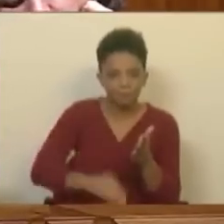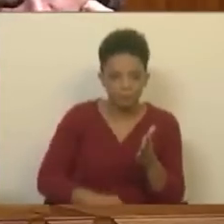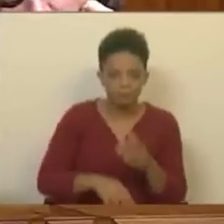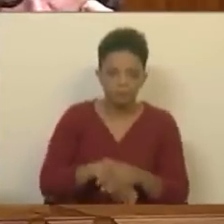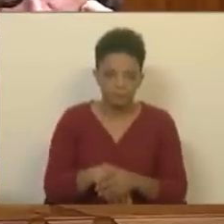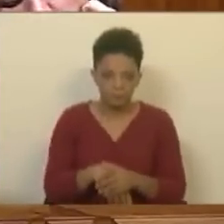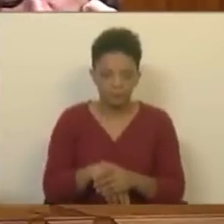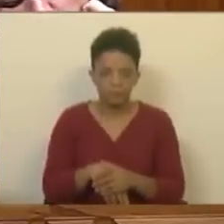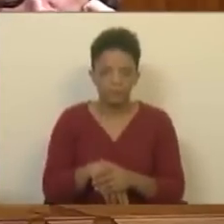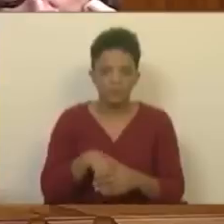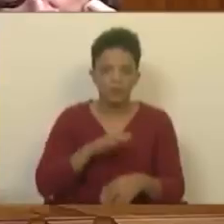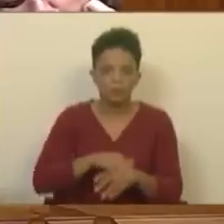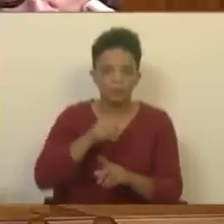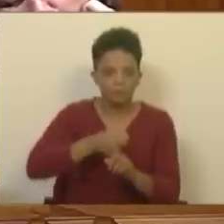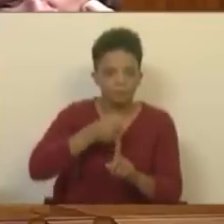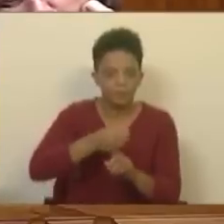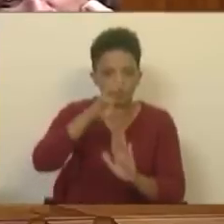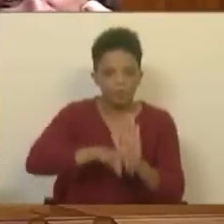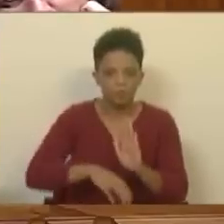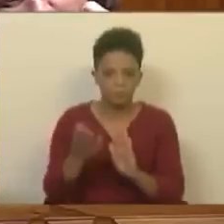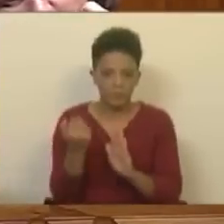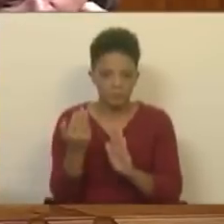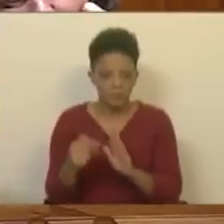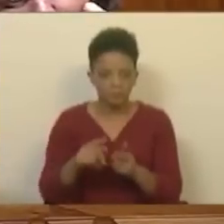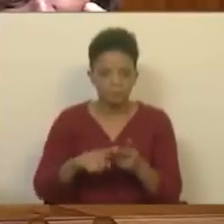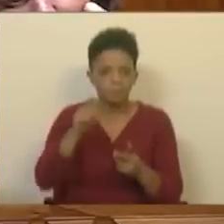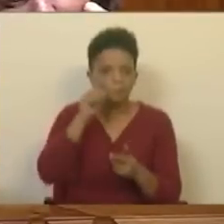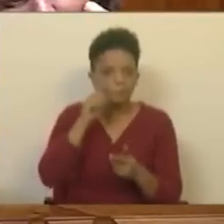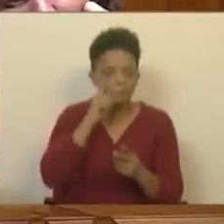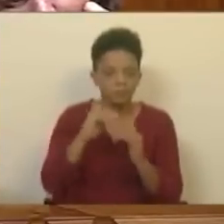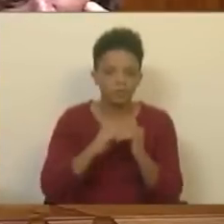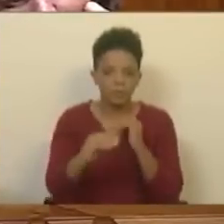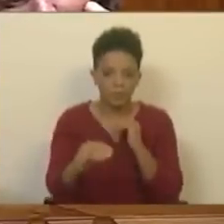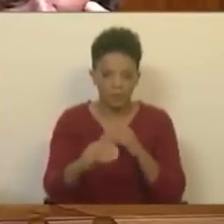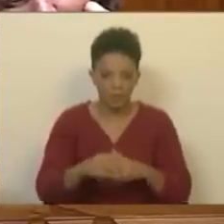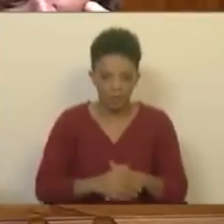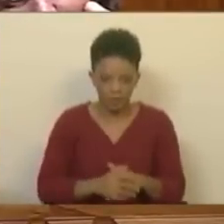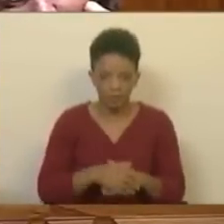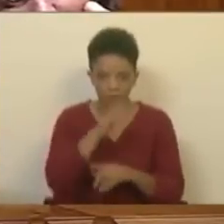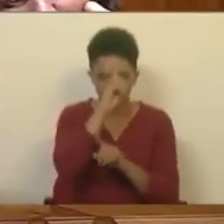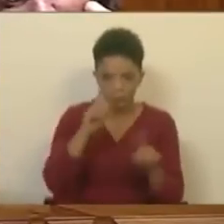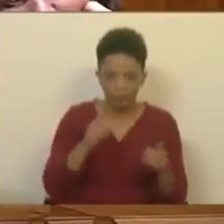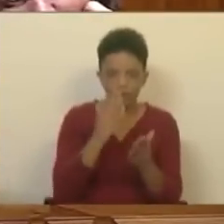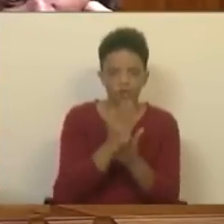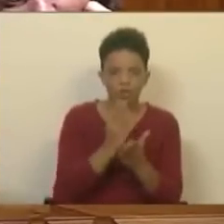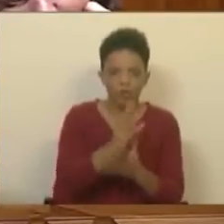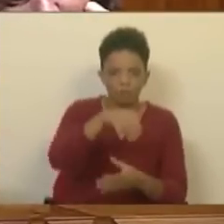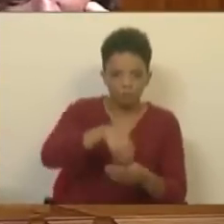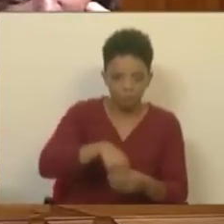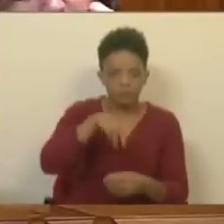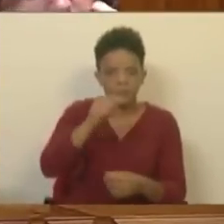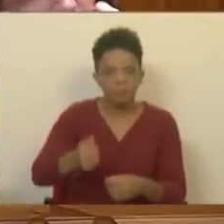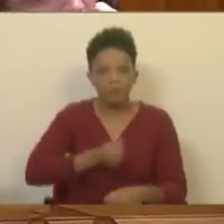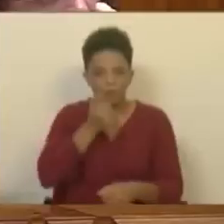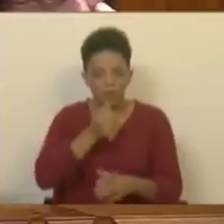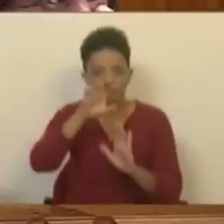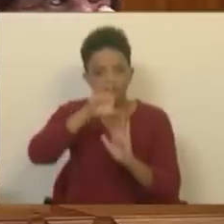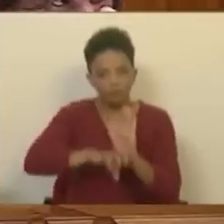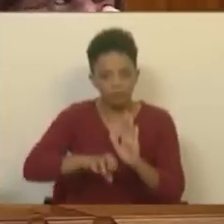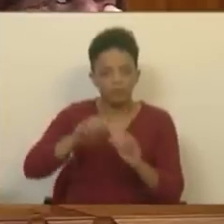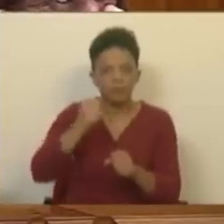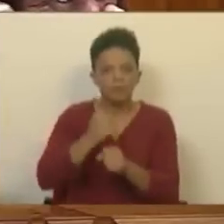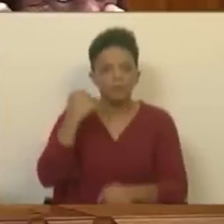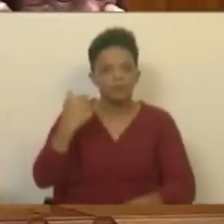de forma combater a pecaridade a garantir a estabilidade do corpo docente na escola e melhorar as condições